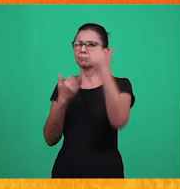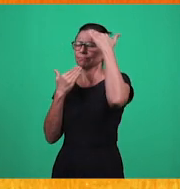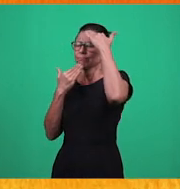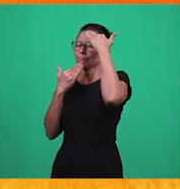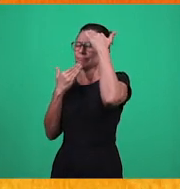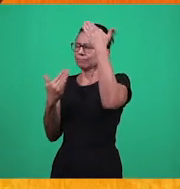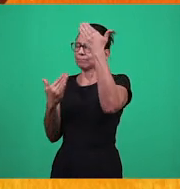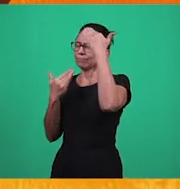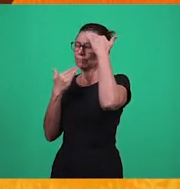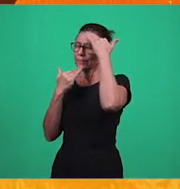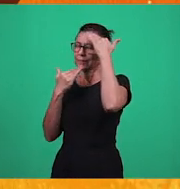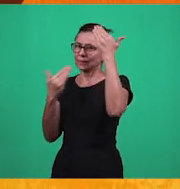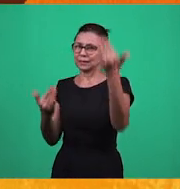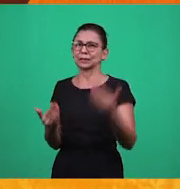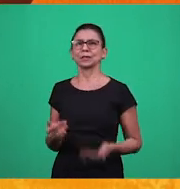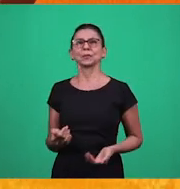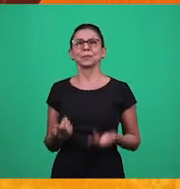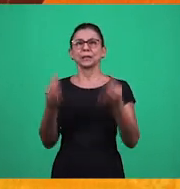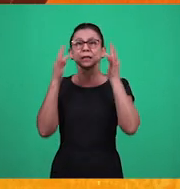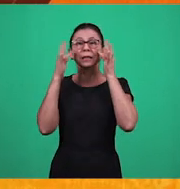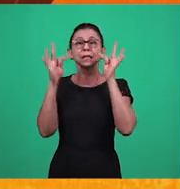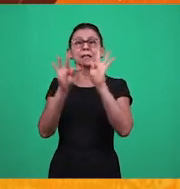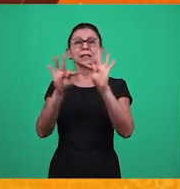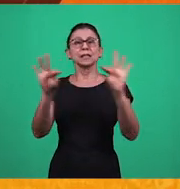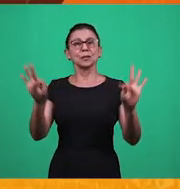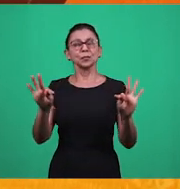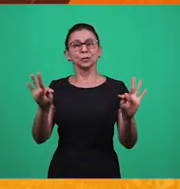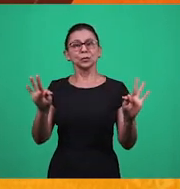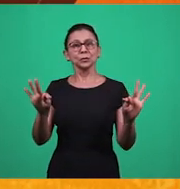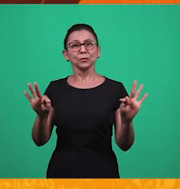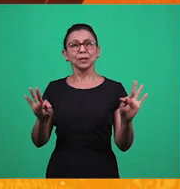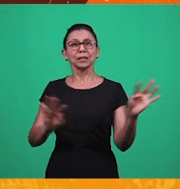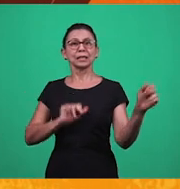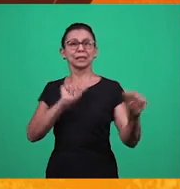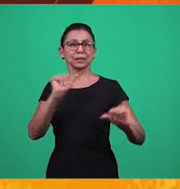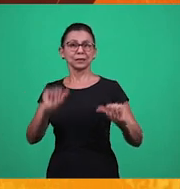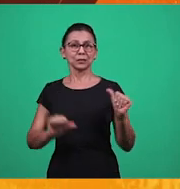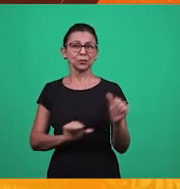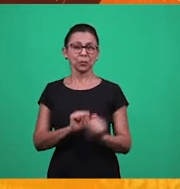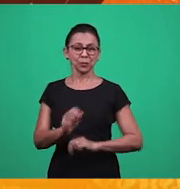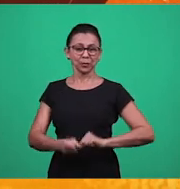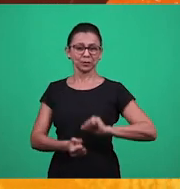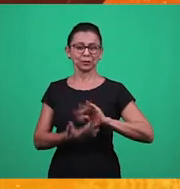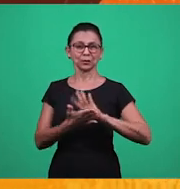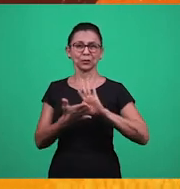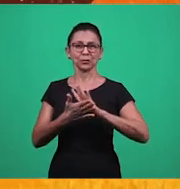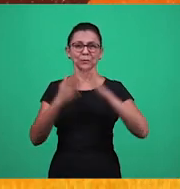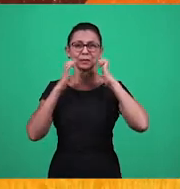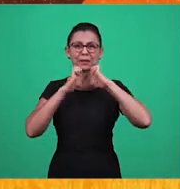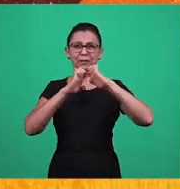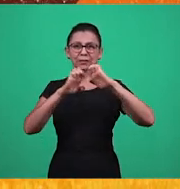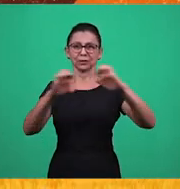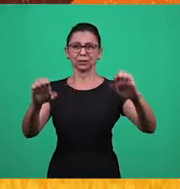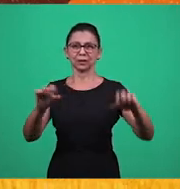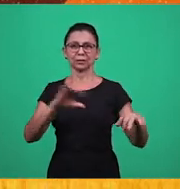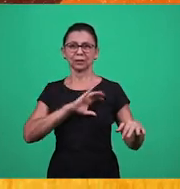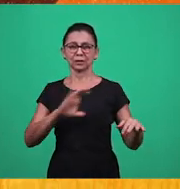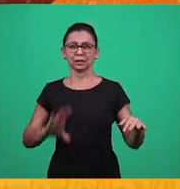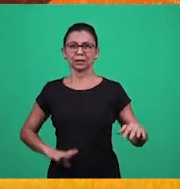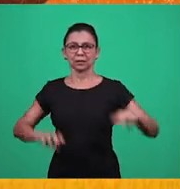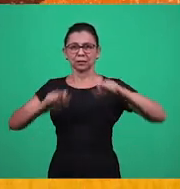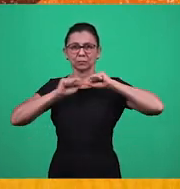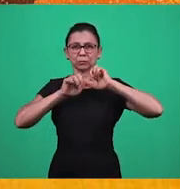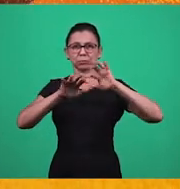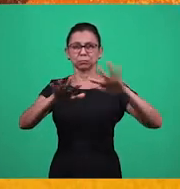fé inabalável, usou seu testemunho em forma de canção para levar o Evangelho de Cristo para onde quer